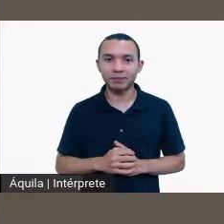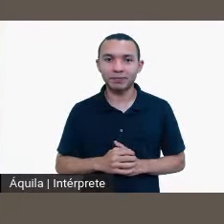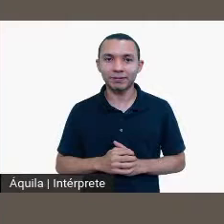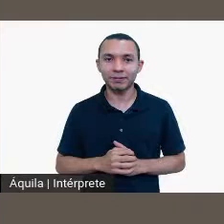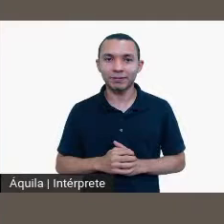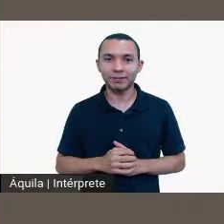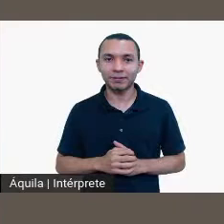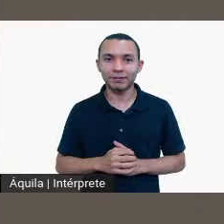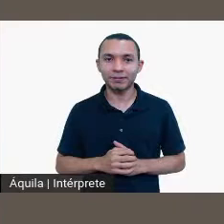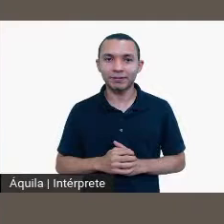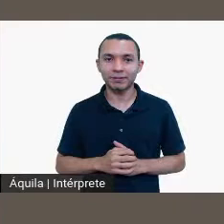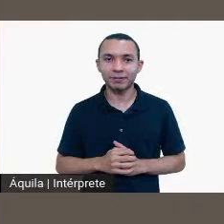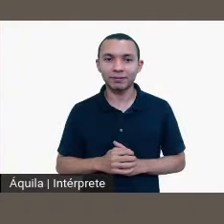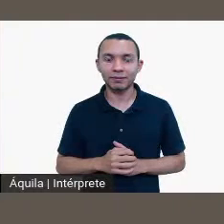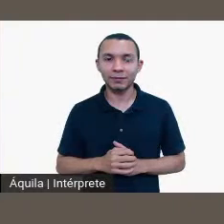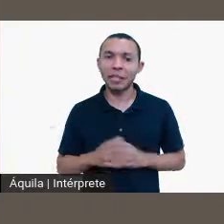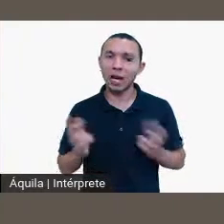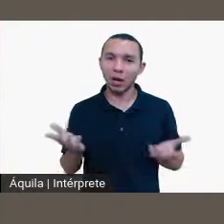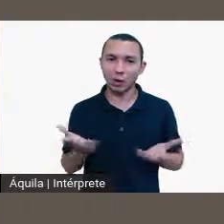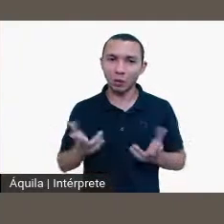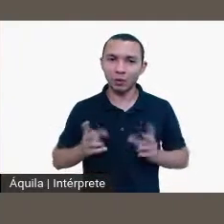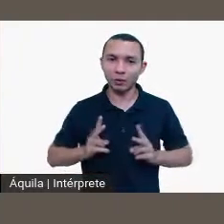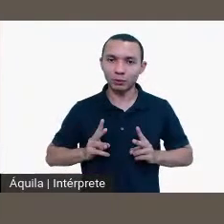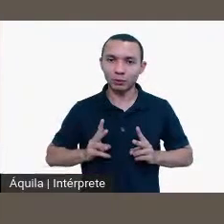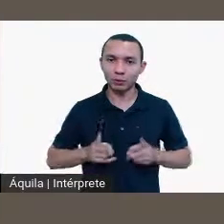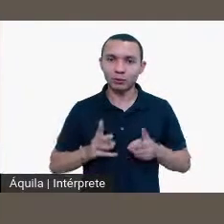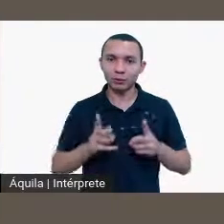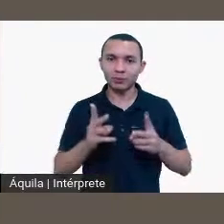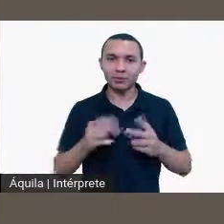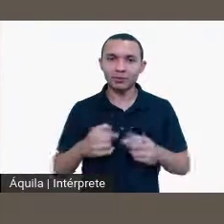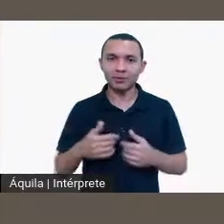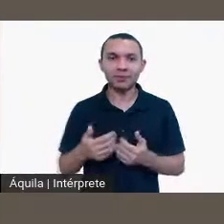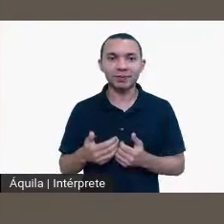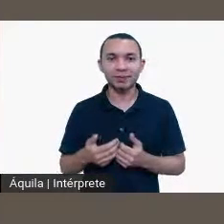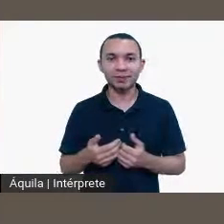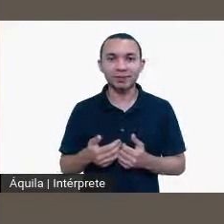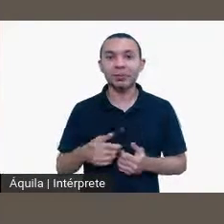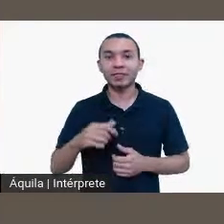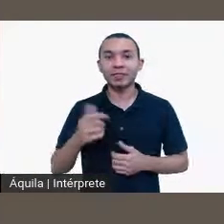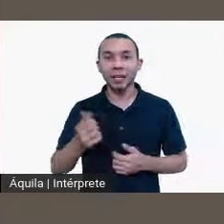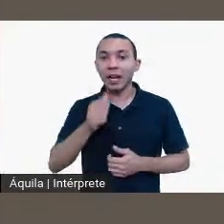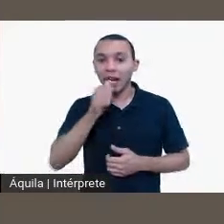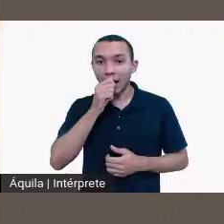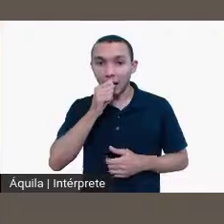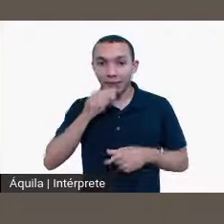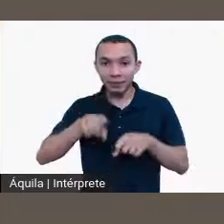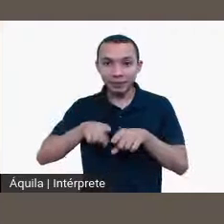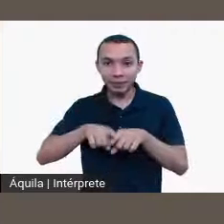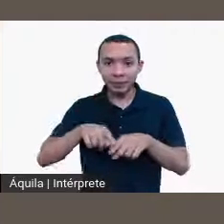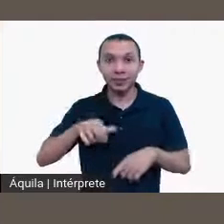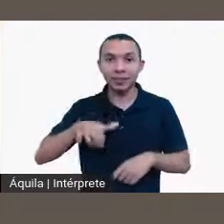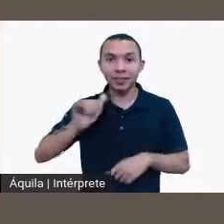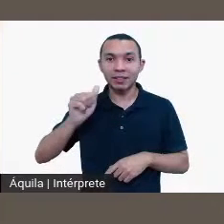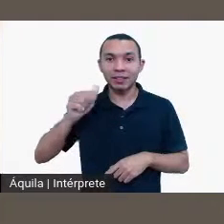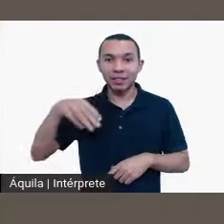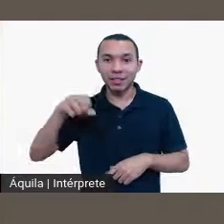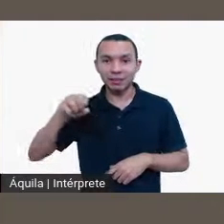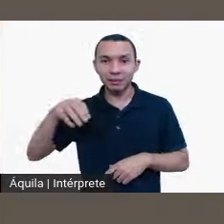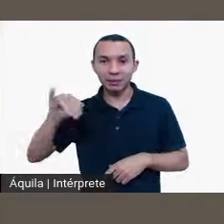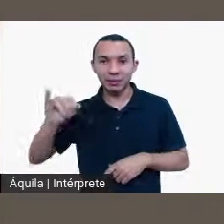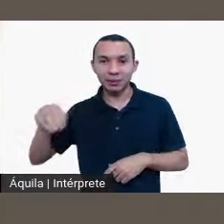Dando continuidade aqui, eu estava apresentando o Áquila e a Yasmin, o Áquila está já nos acompanhando, que vão